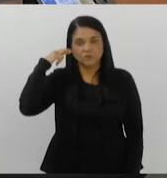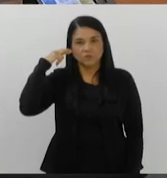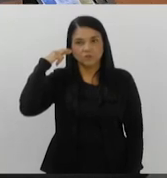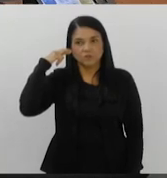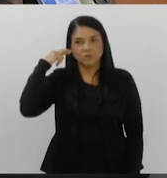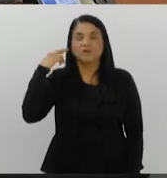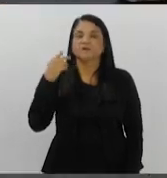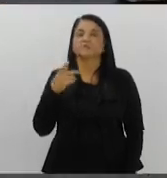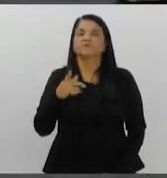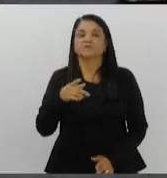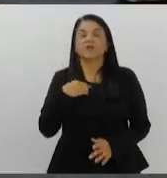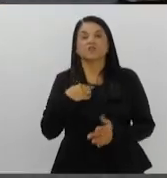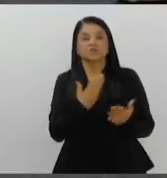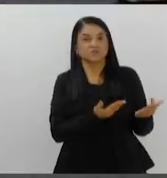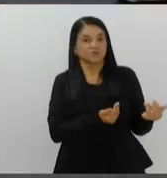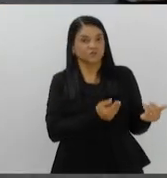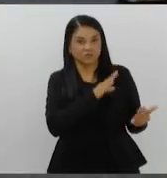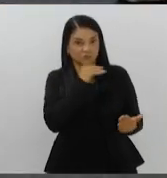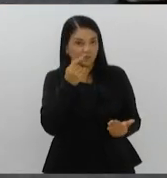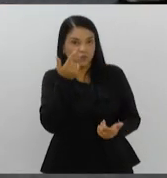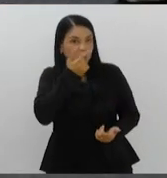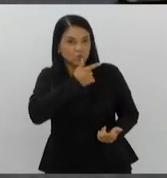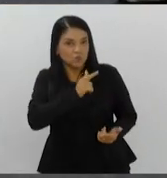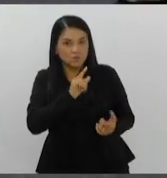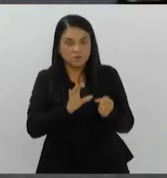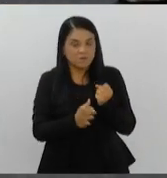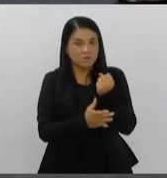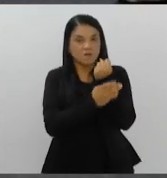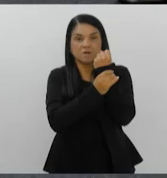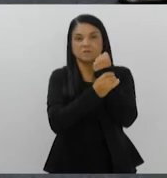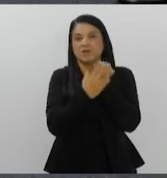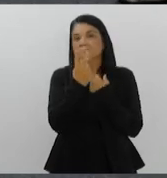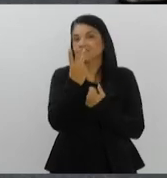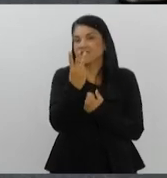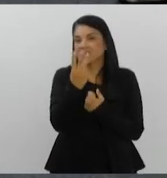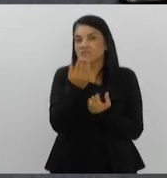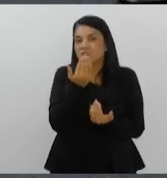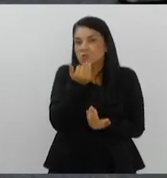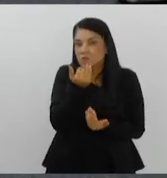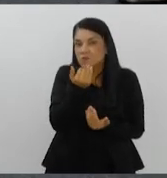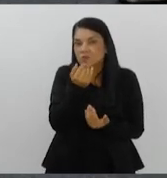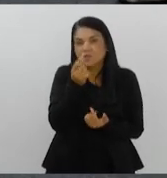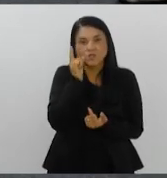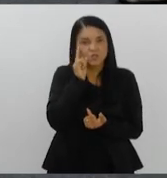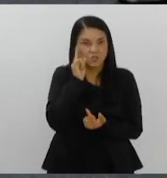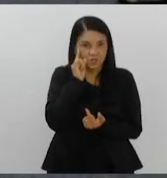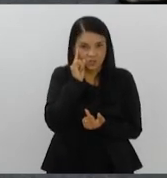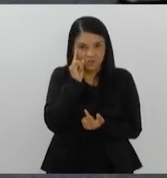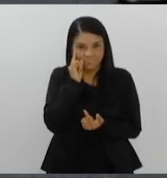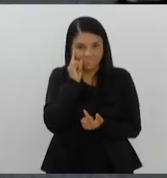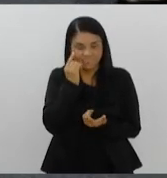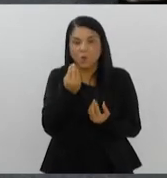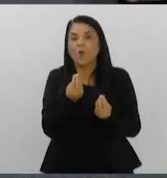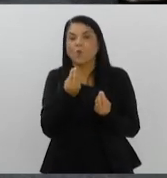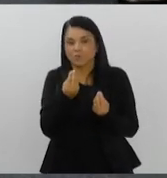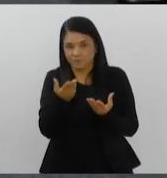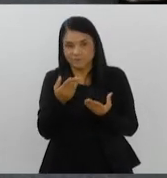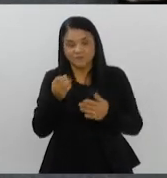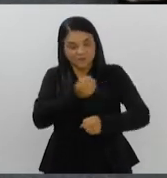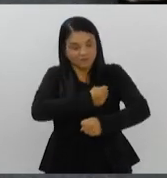Opa, sim. A nossa juventude não conseguiria garantir as 3 refeições diárias. Então, falar da política de